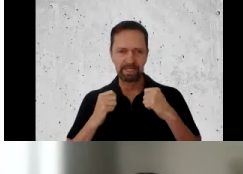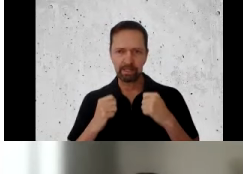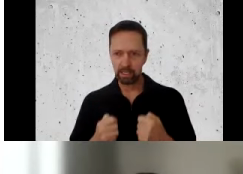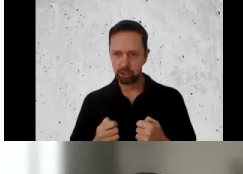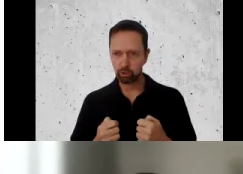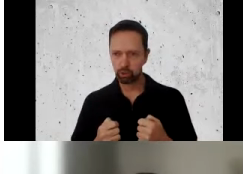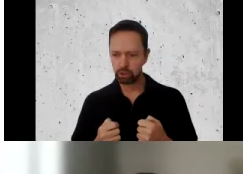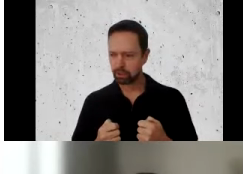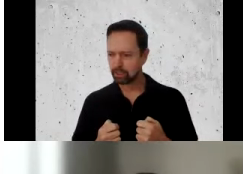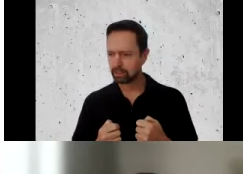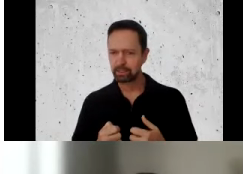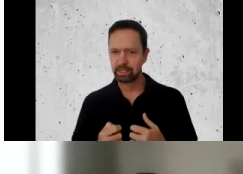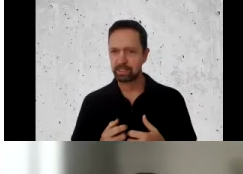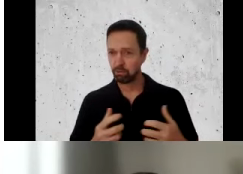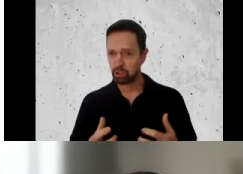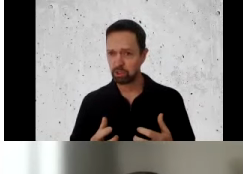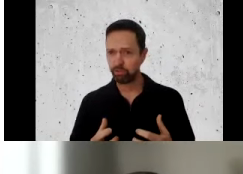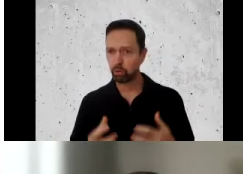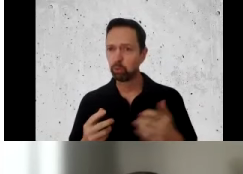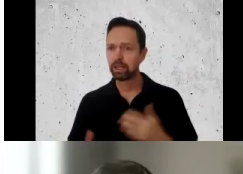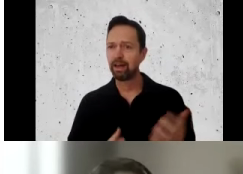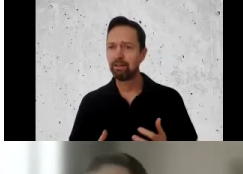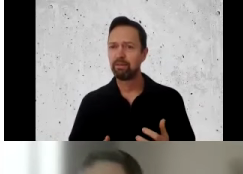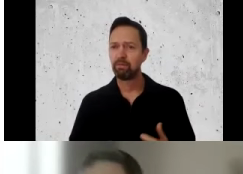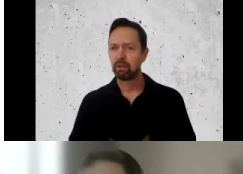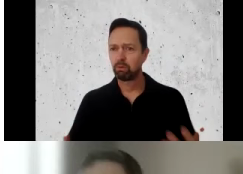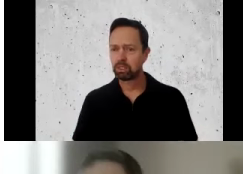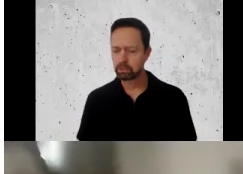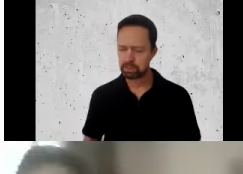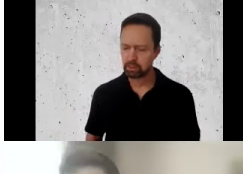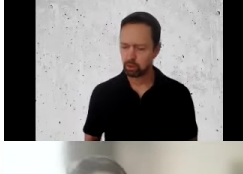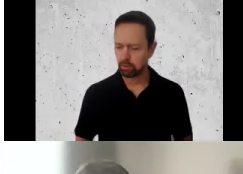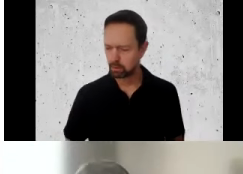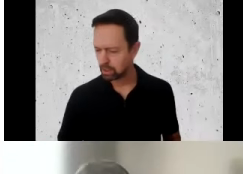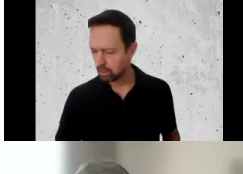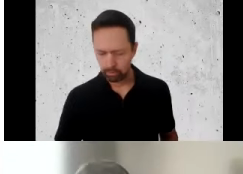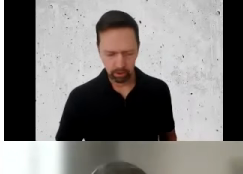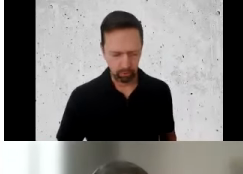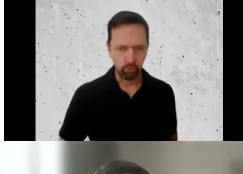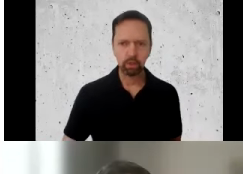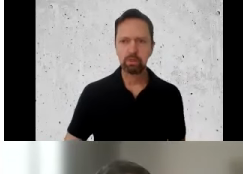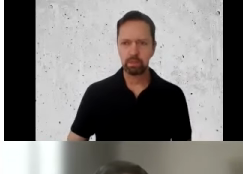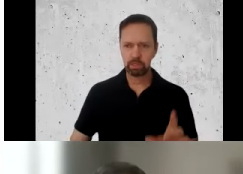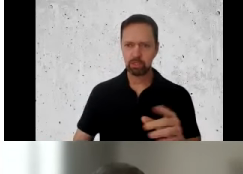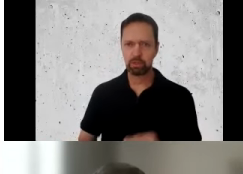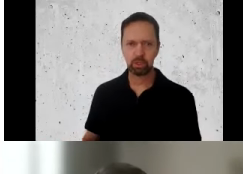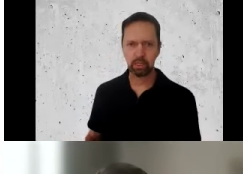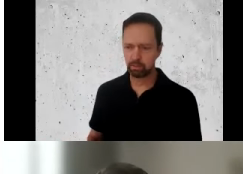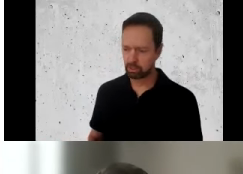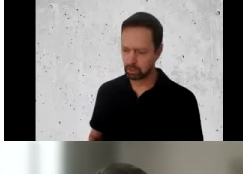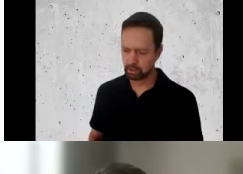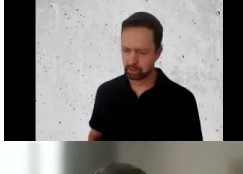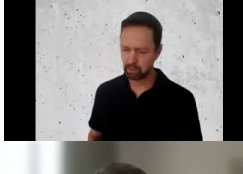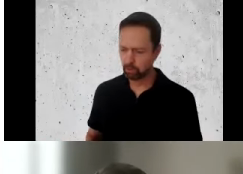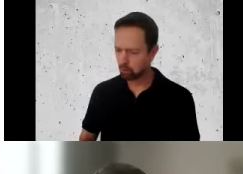A capacidade de custos de transação de dificultar coisas bastante óbvias. E um outro exemplo, só deixa eu mencionar